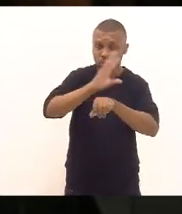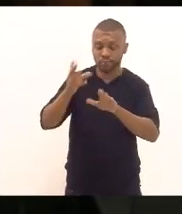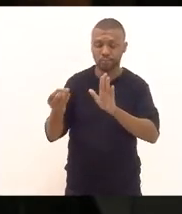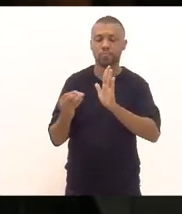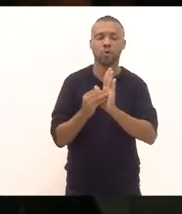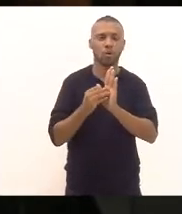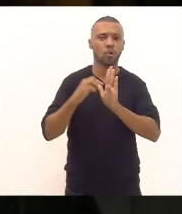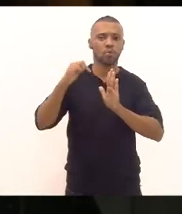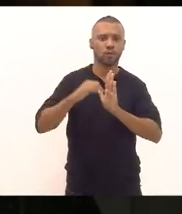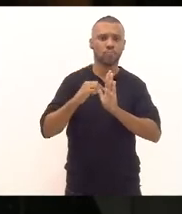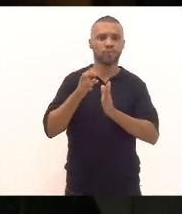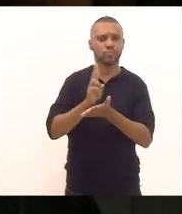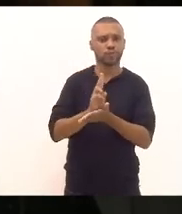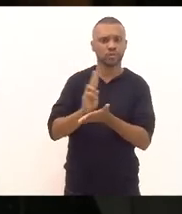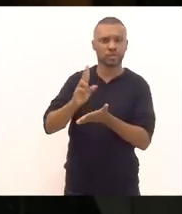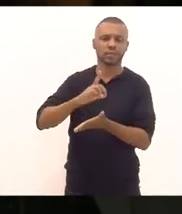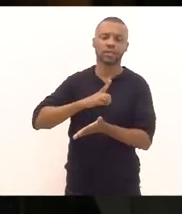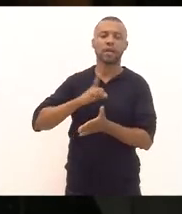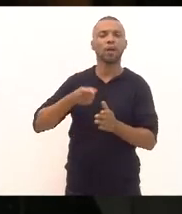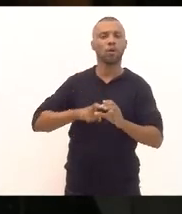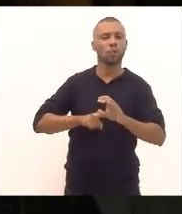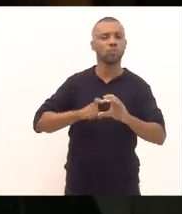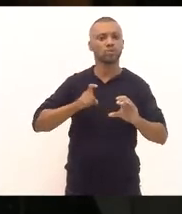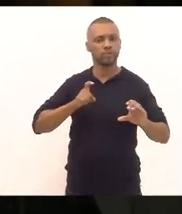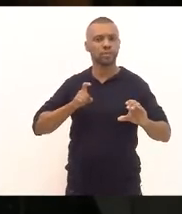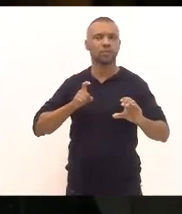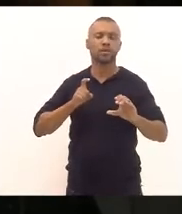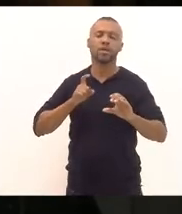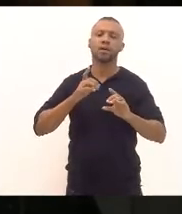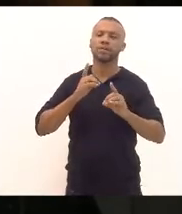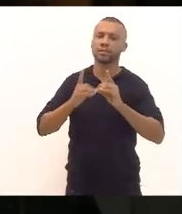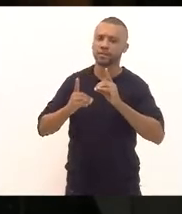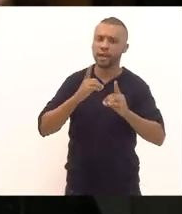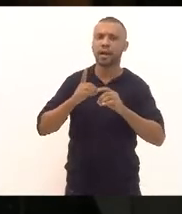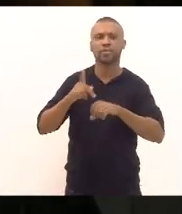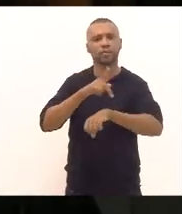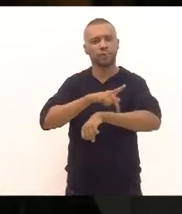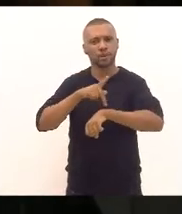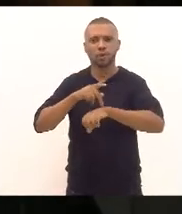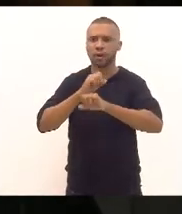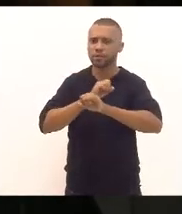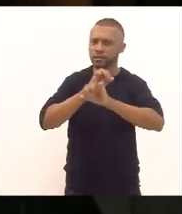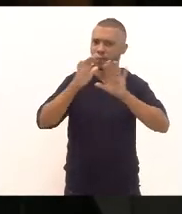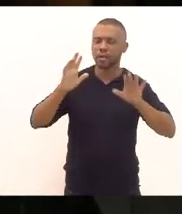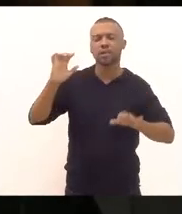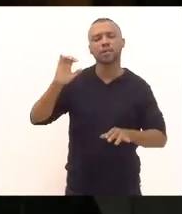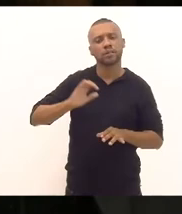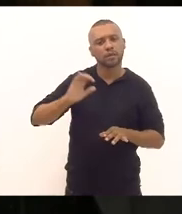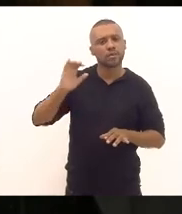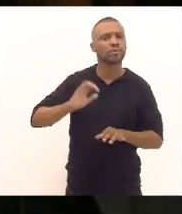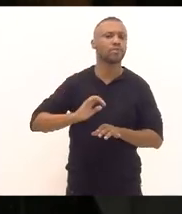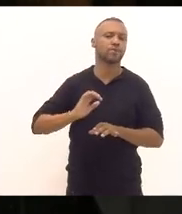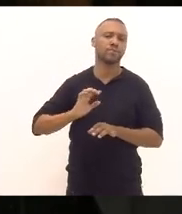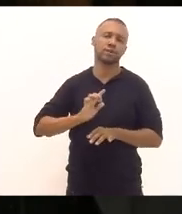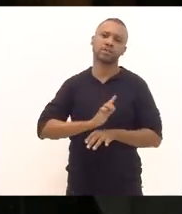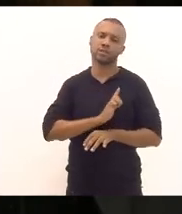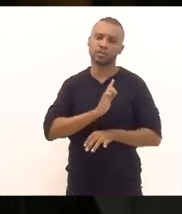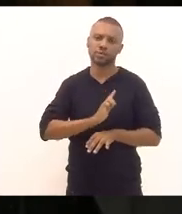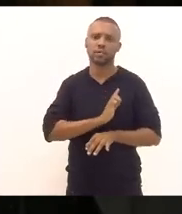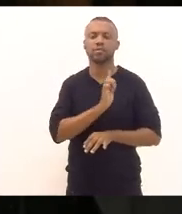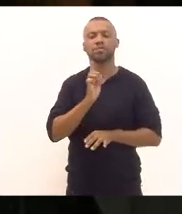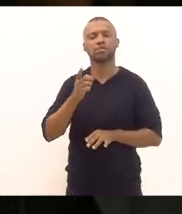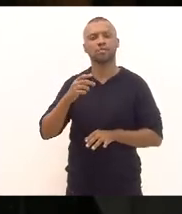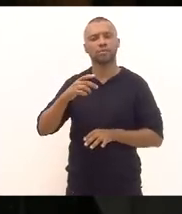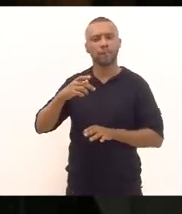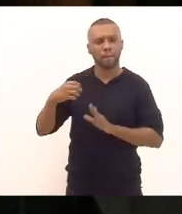que as Universidades têm autonomia autonomia didático-pedagógica autonomia científica autonomia de gestão patrimonial